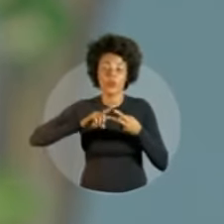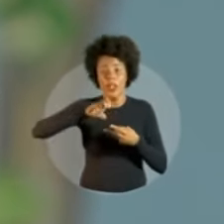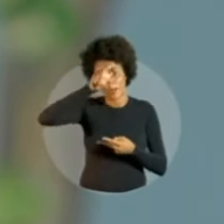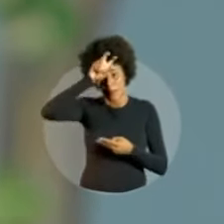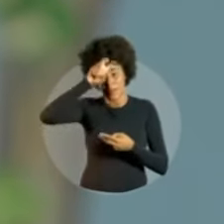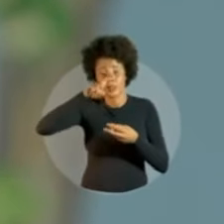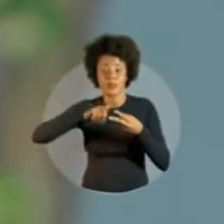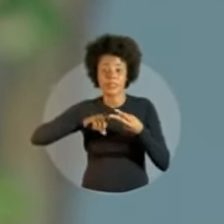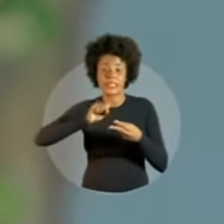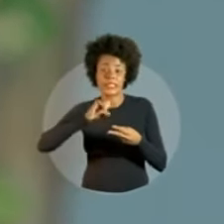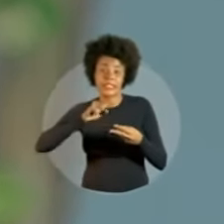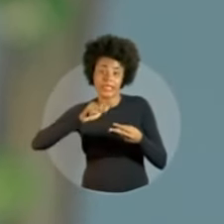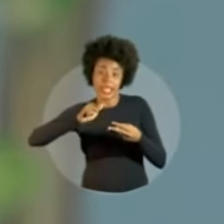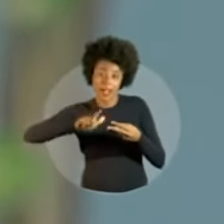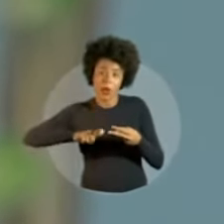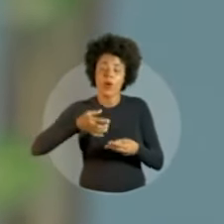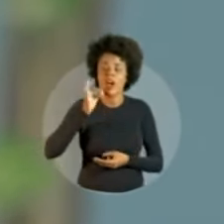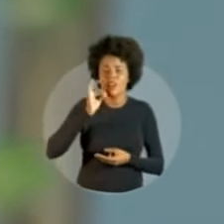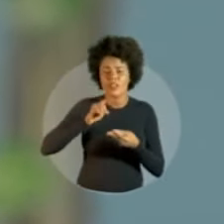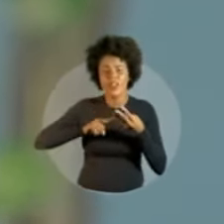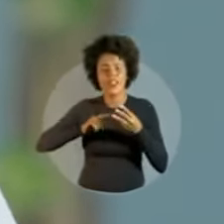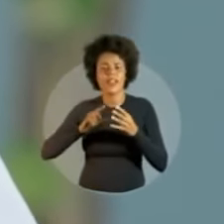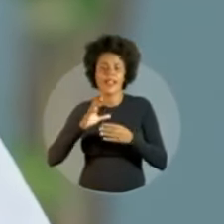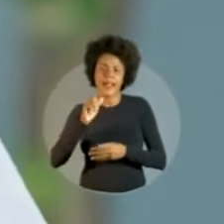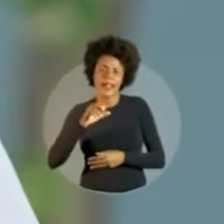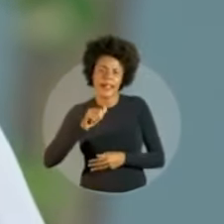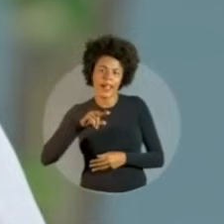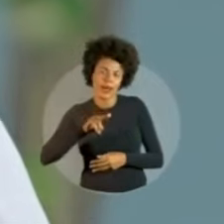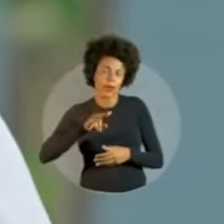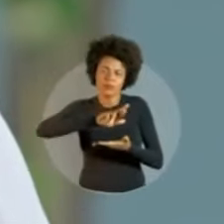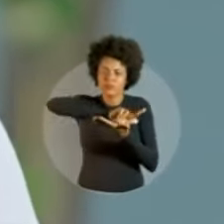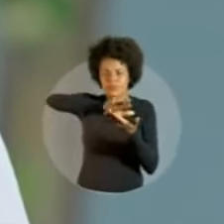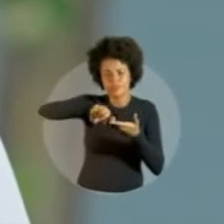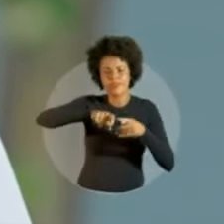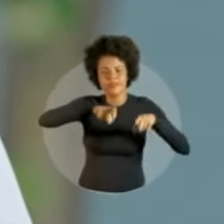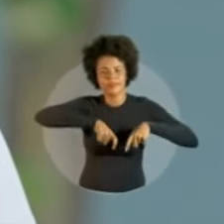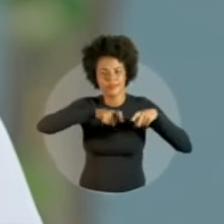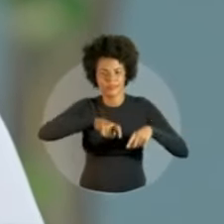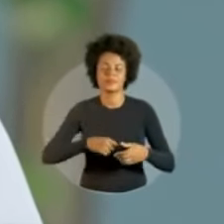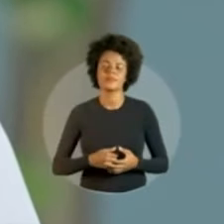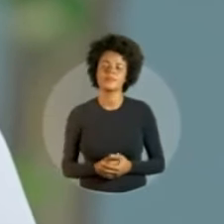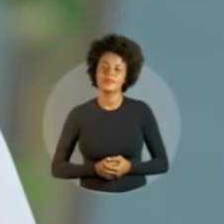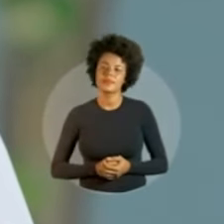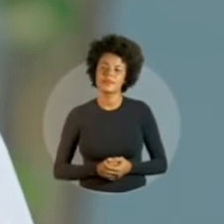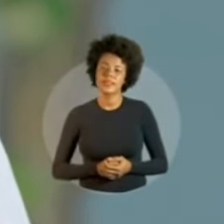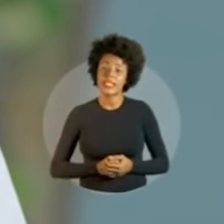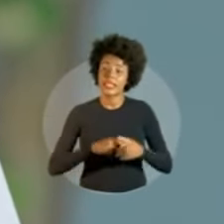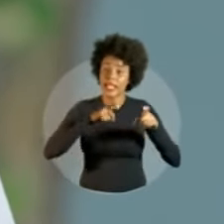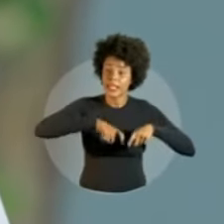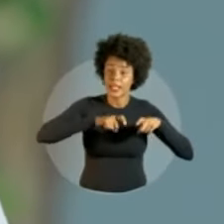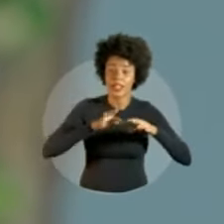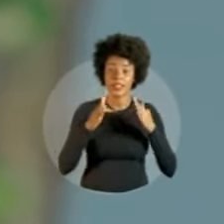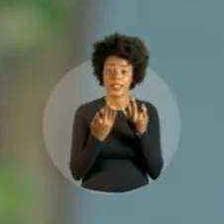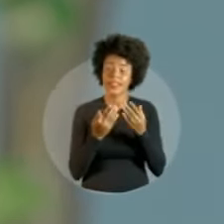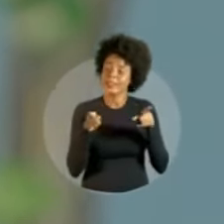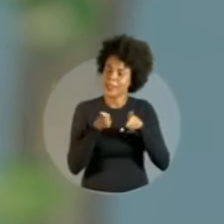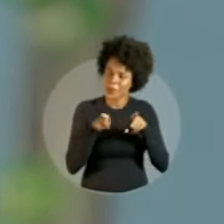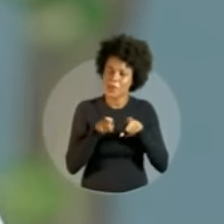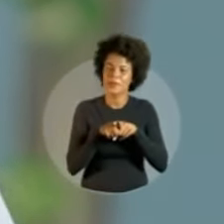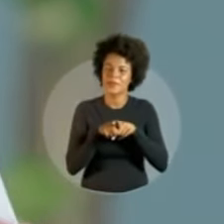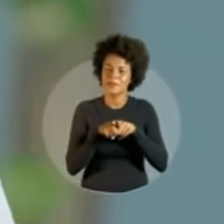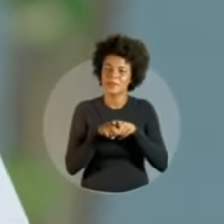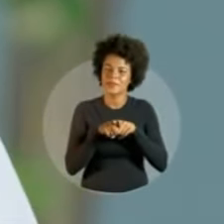caprino, sisal, café, cacau e muitas outras culturas. Na agricultura familiar, nem se